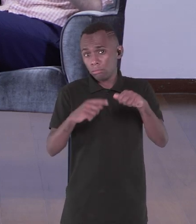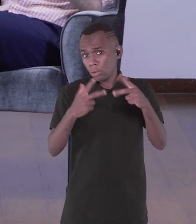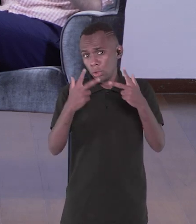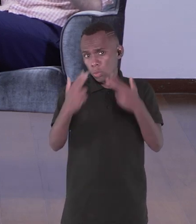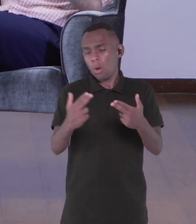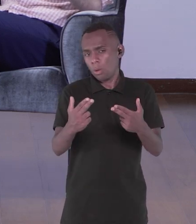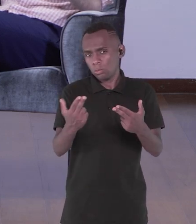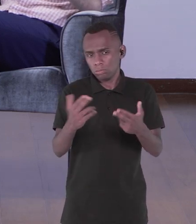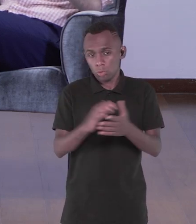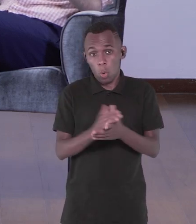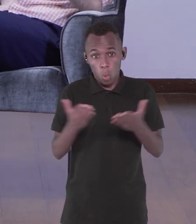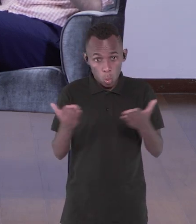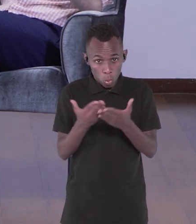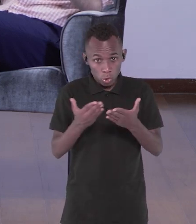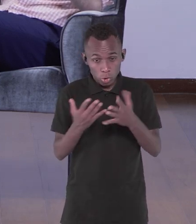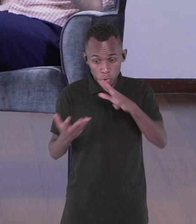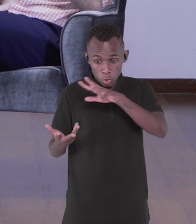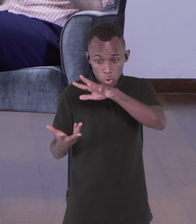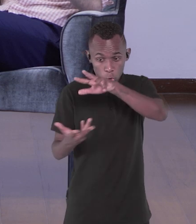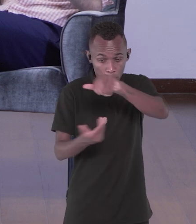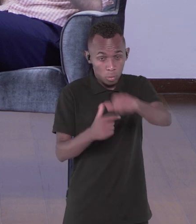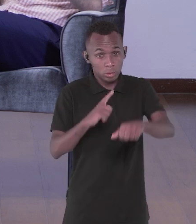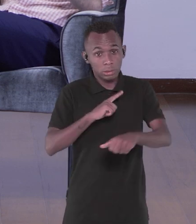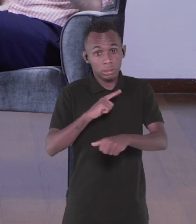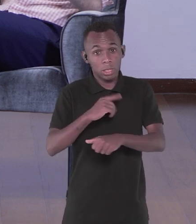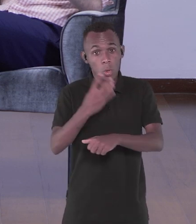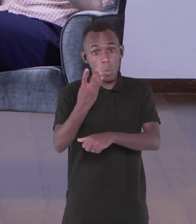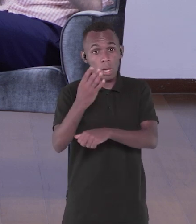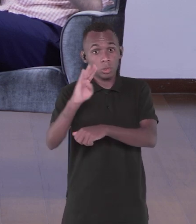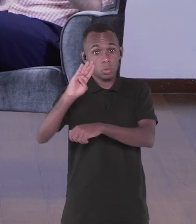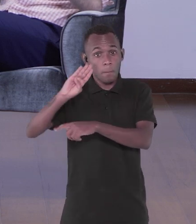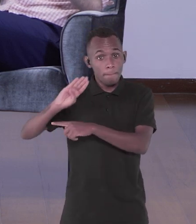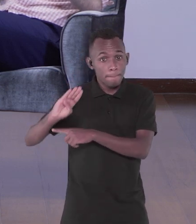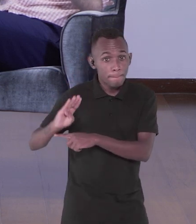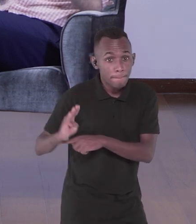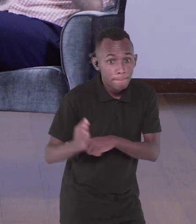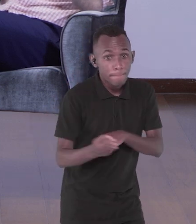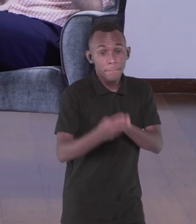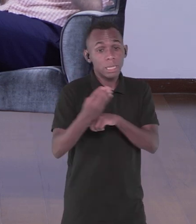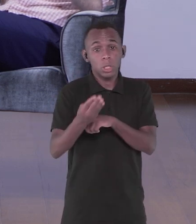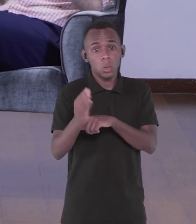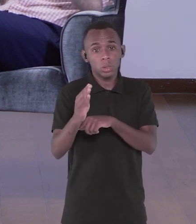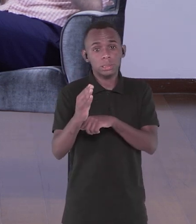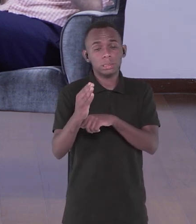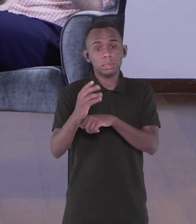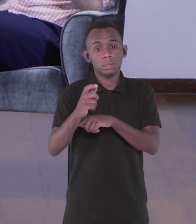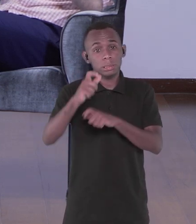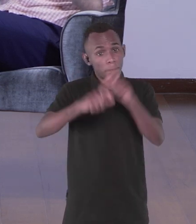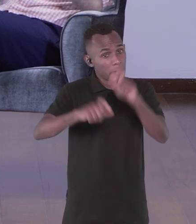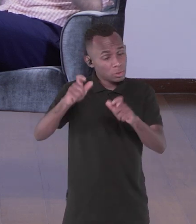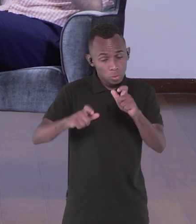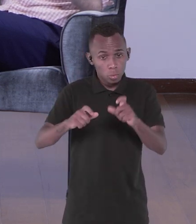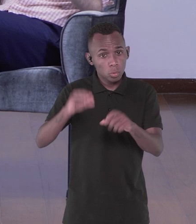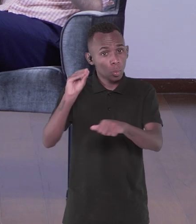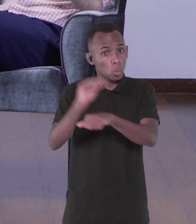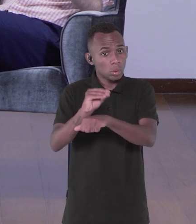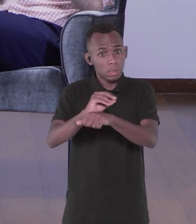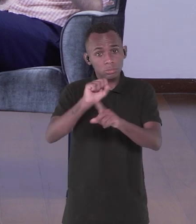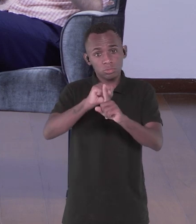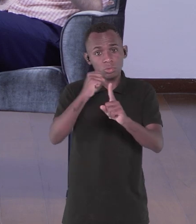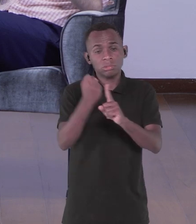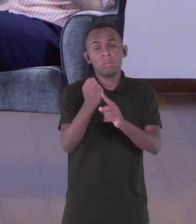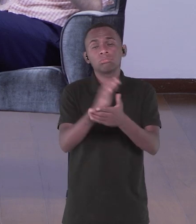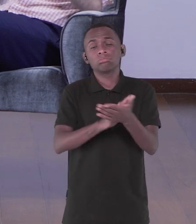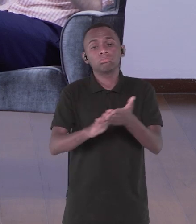temos hoje, no mundo, 4 bilhões de pessoas que não têm nenhum tipo de proteção social. Nenhum tipo.